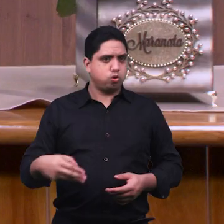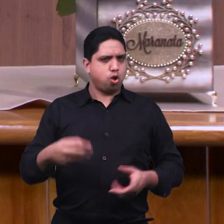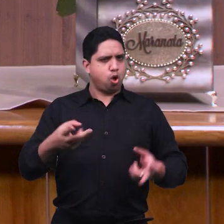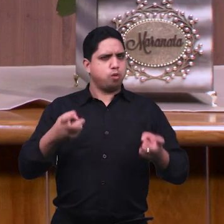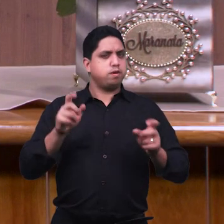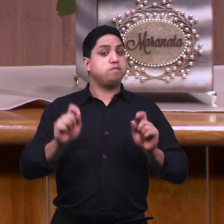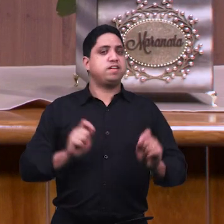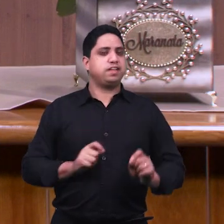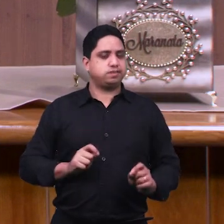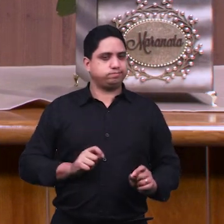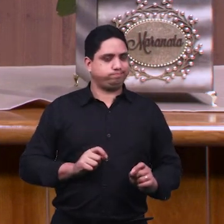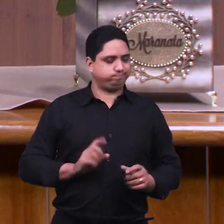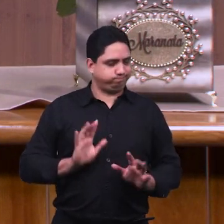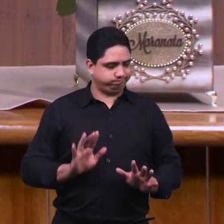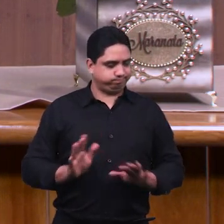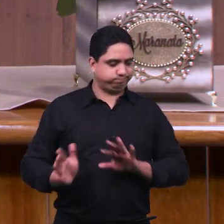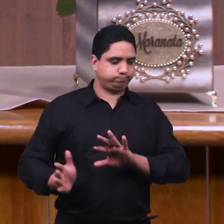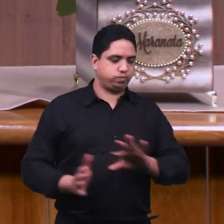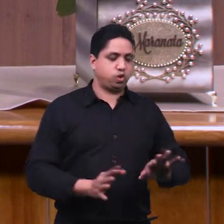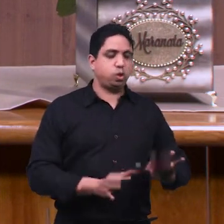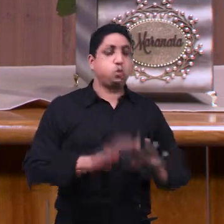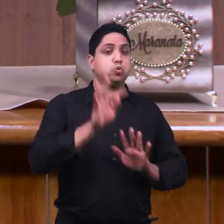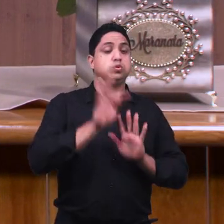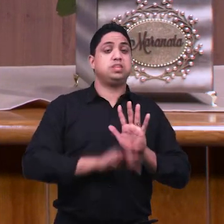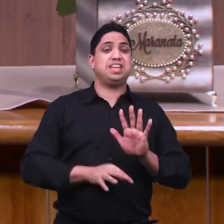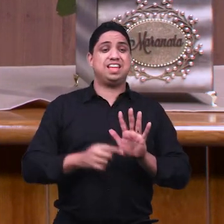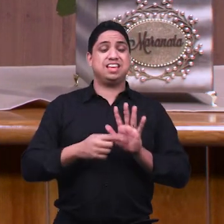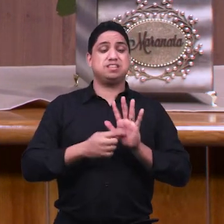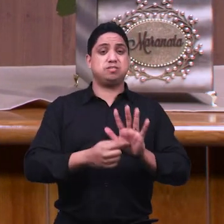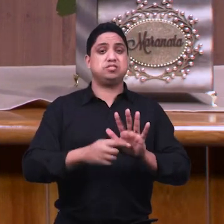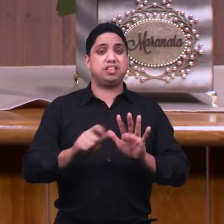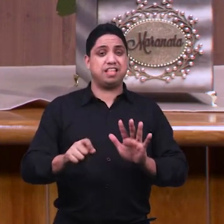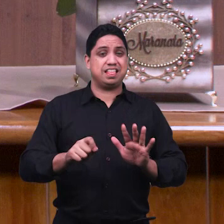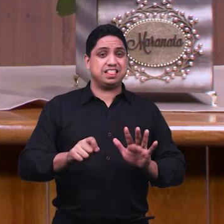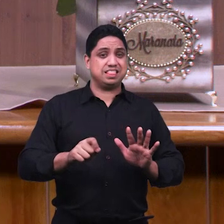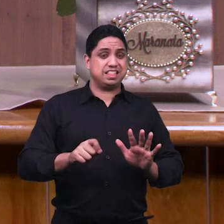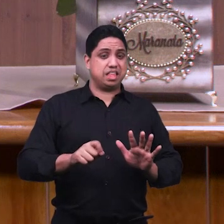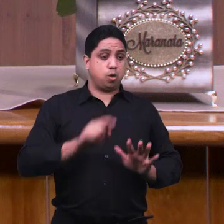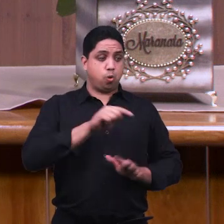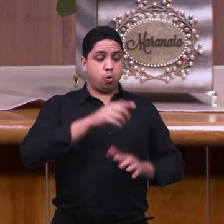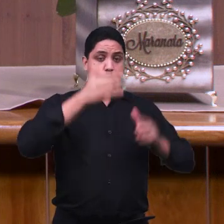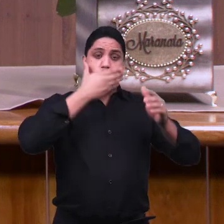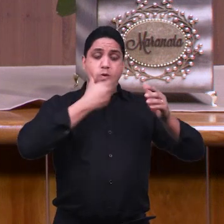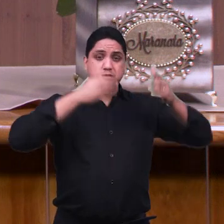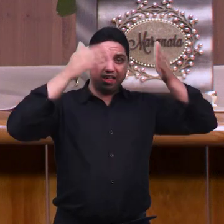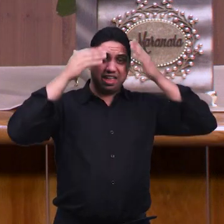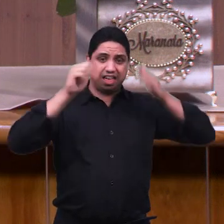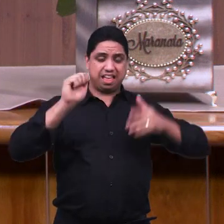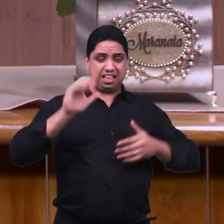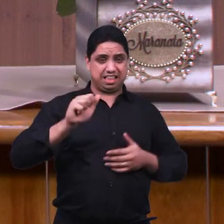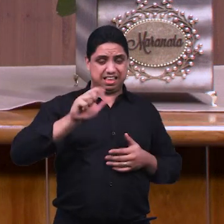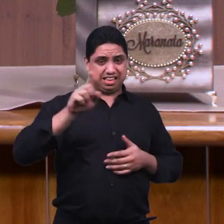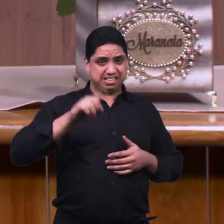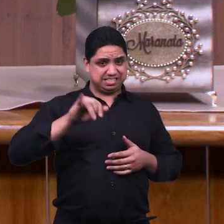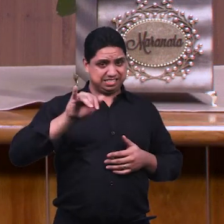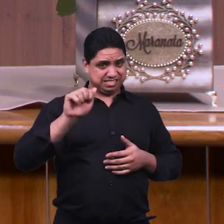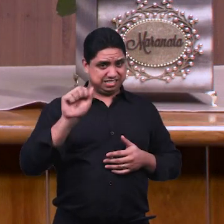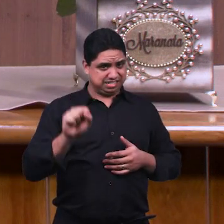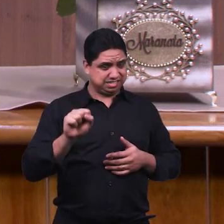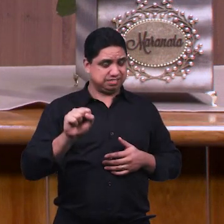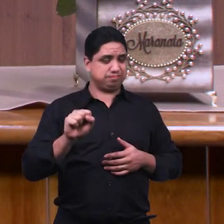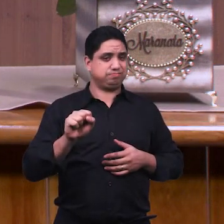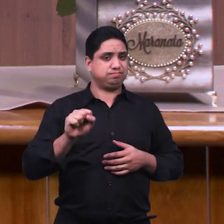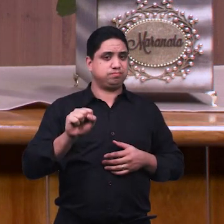texto mostra que o Senhor não se agradou de que o rei Acasias, porque aqui o texto aqui